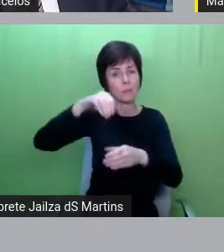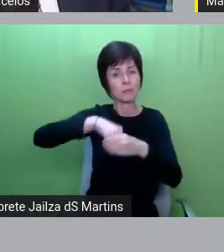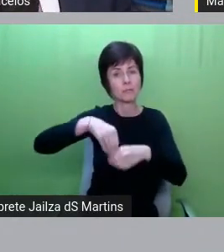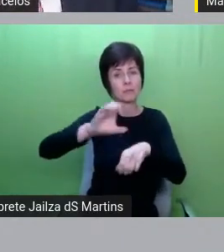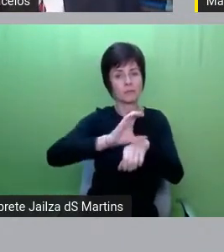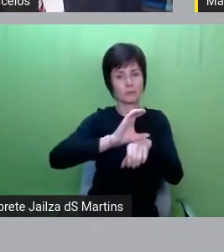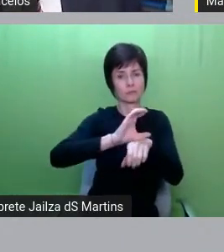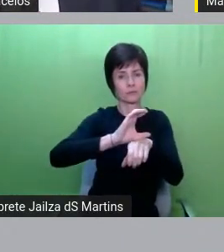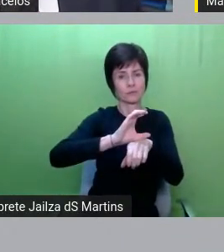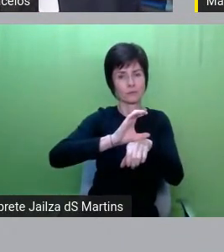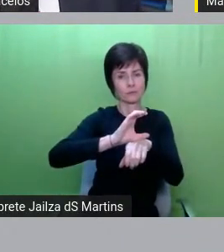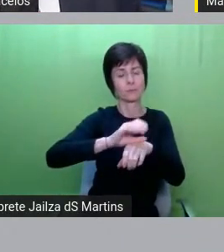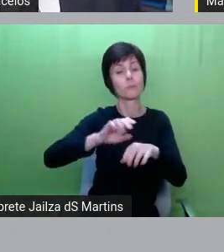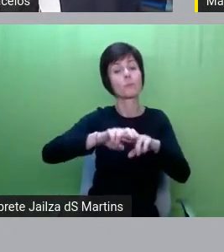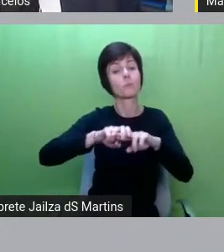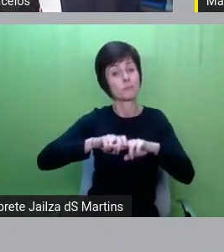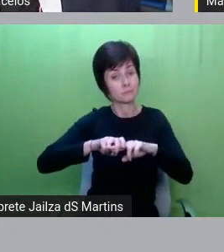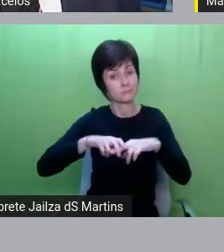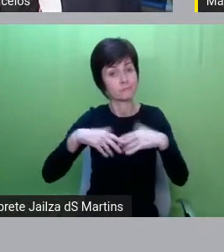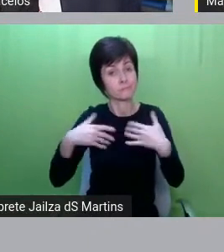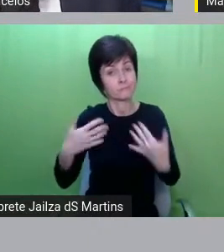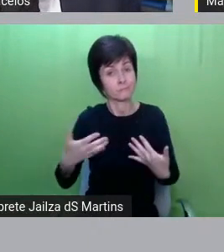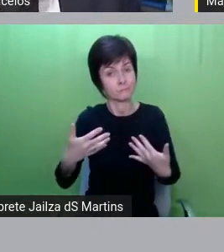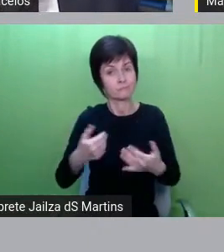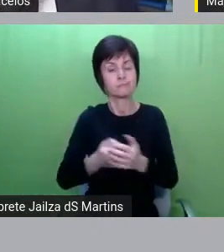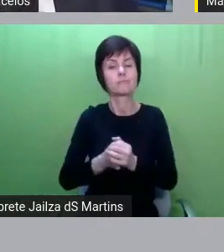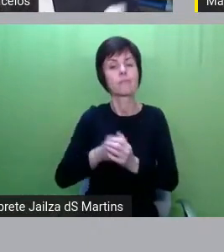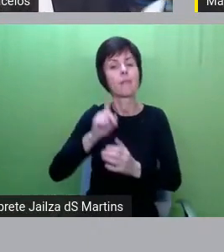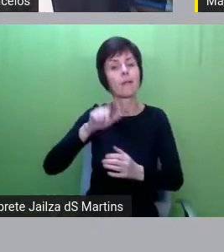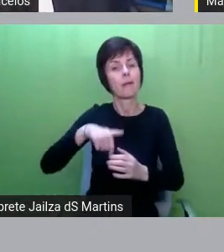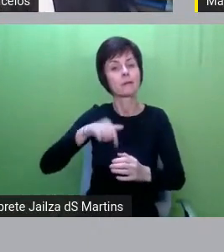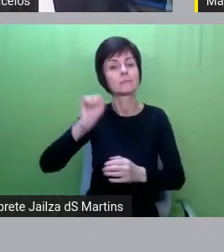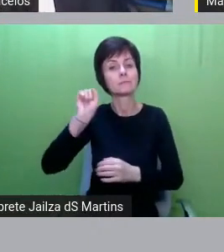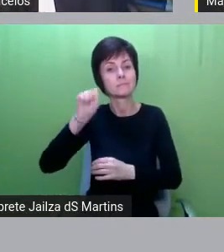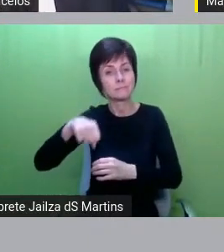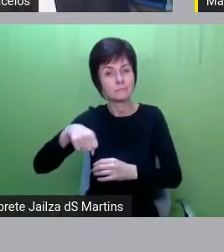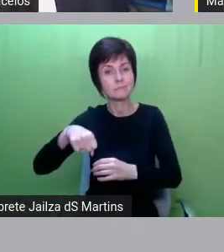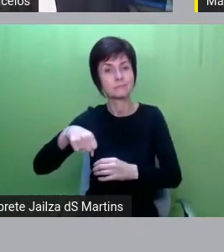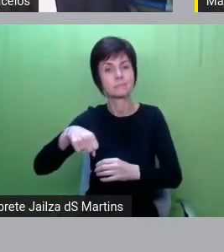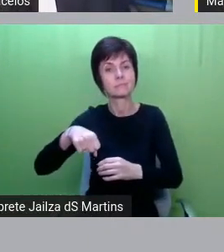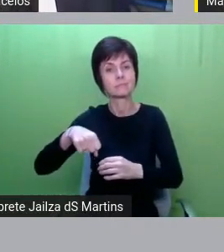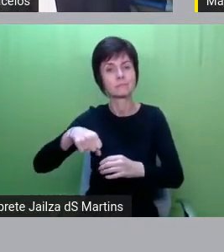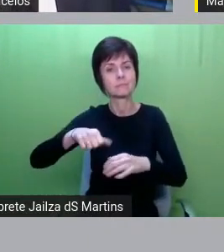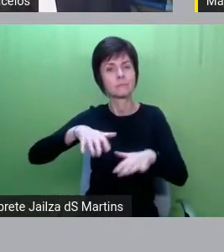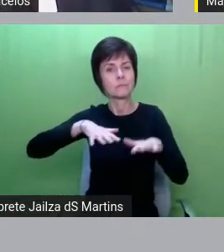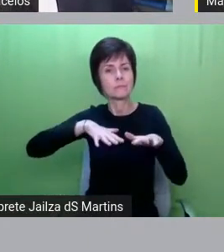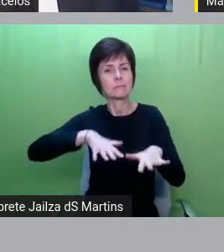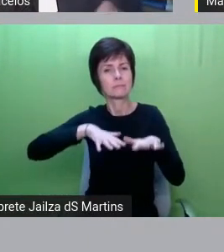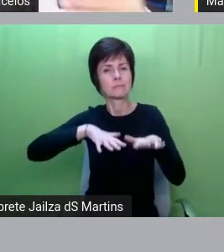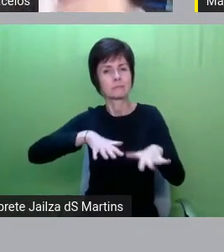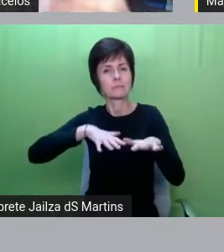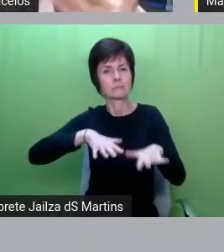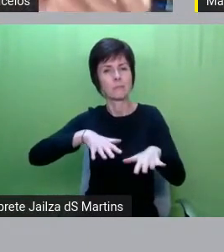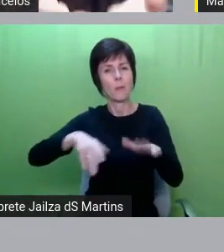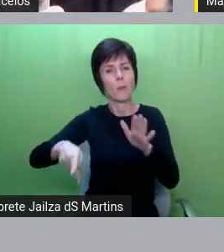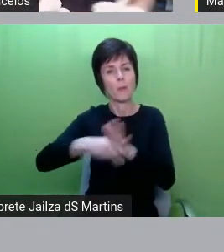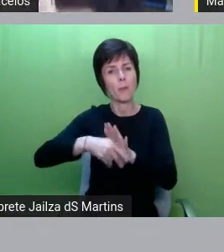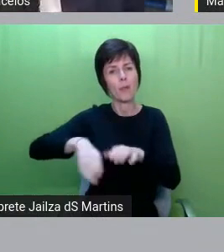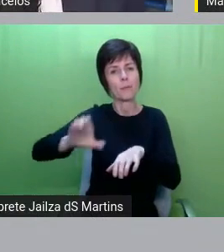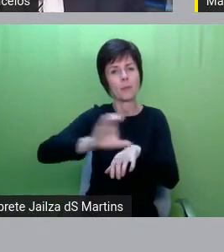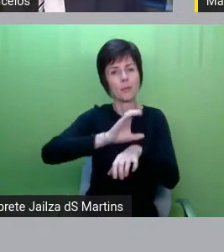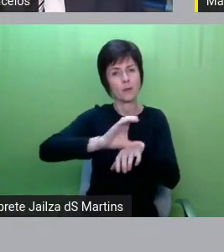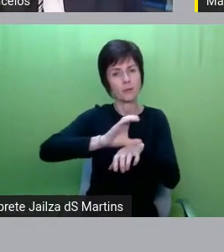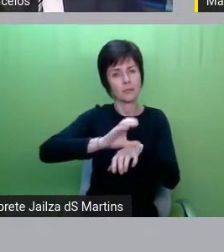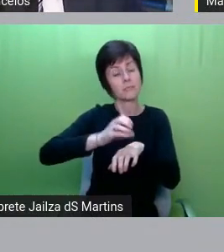Federal. Portanto, se trata, sim, de uma militância constitucional, se me